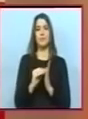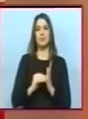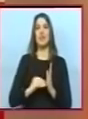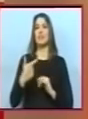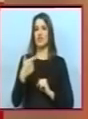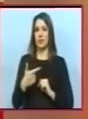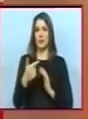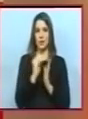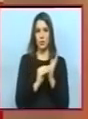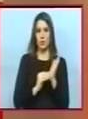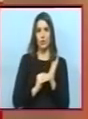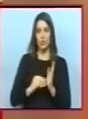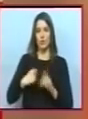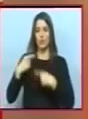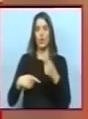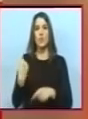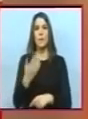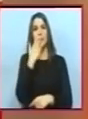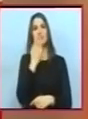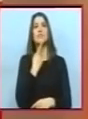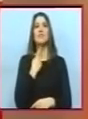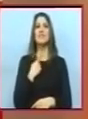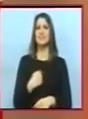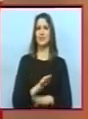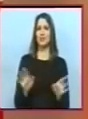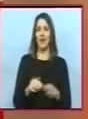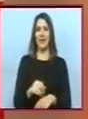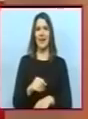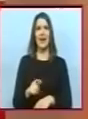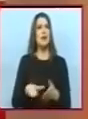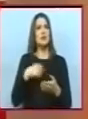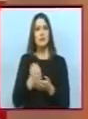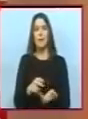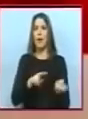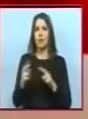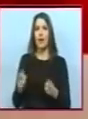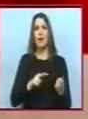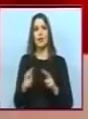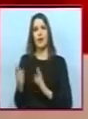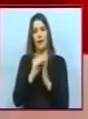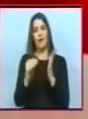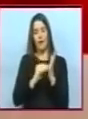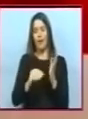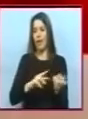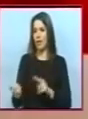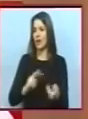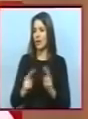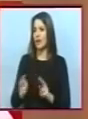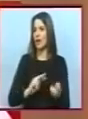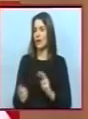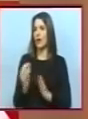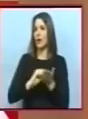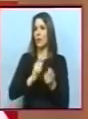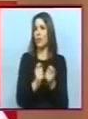como que há pessoas que parece que ficam viciadas nos testamentos. E portanto, estão sempre a alterar os testamentos. Estão sempre a alterar os testamentos.